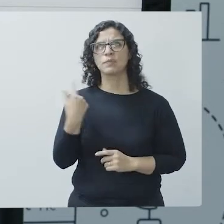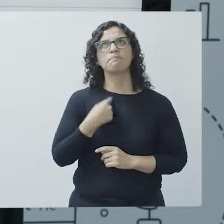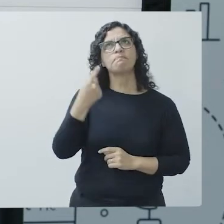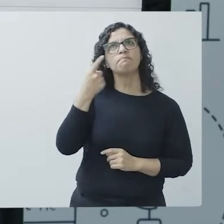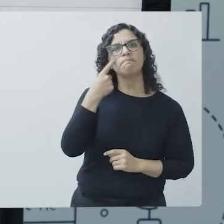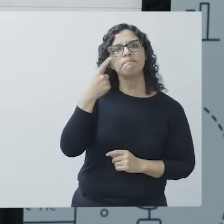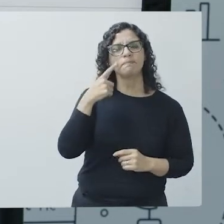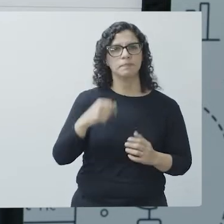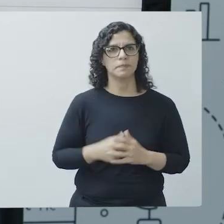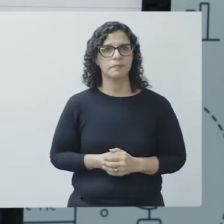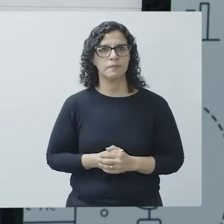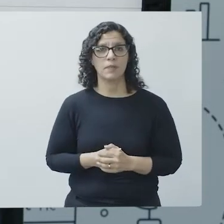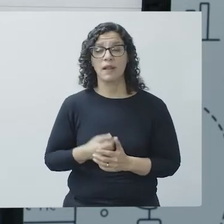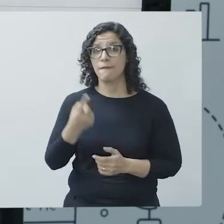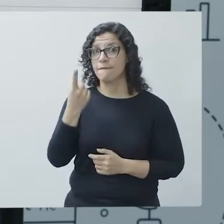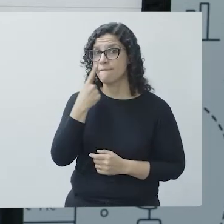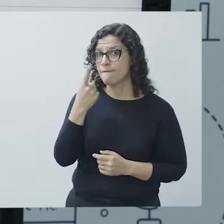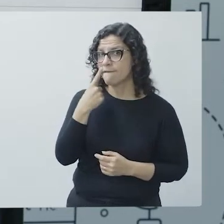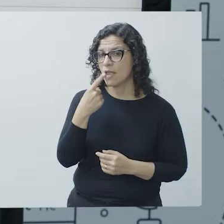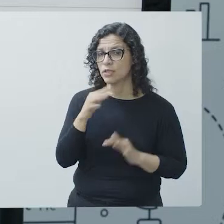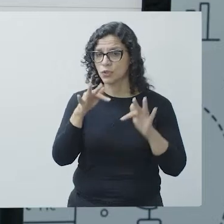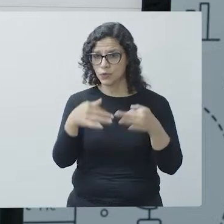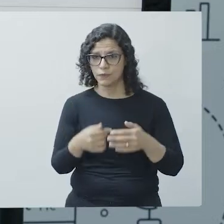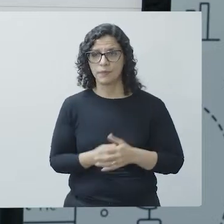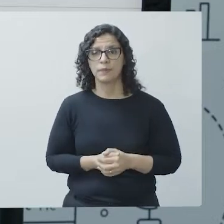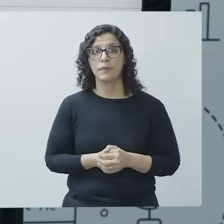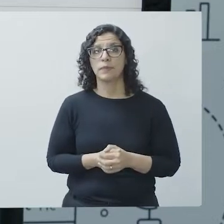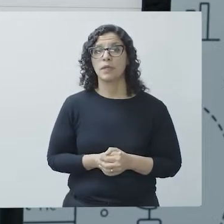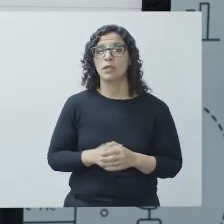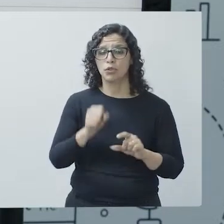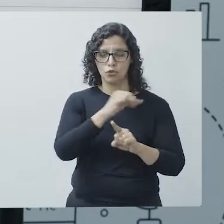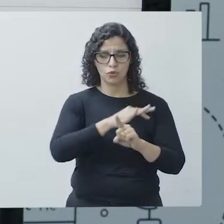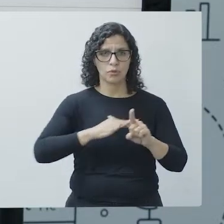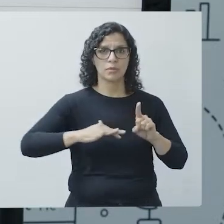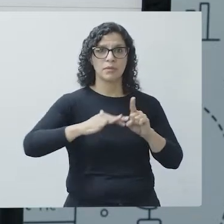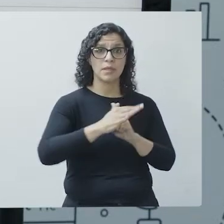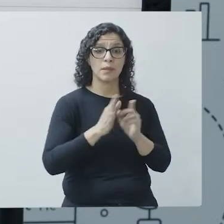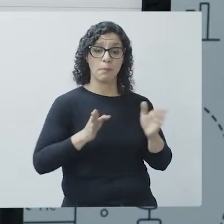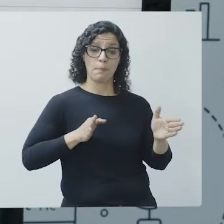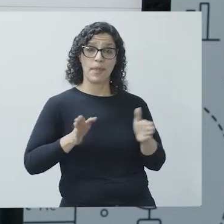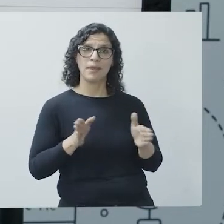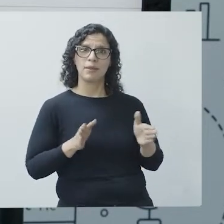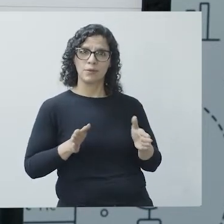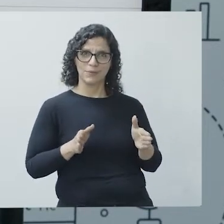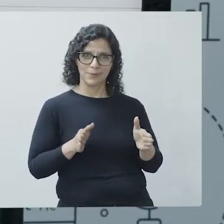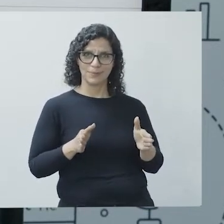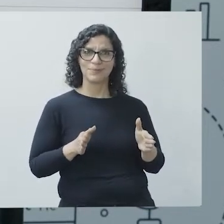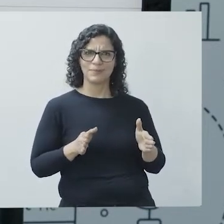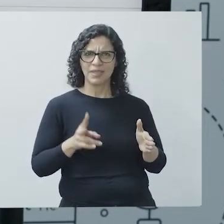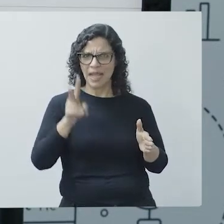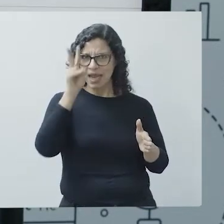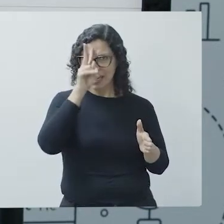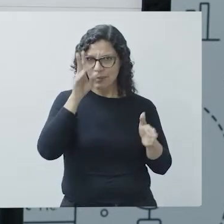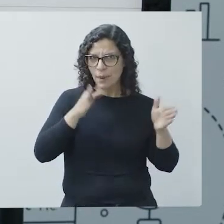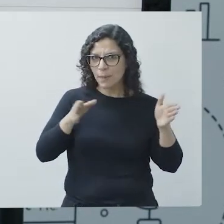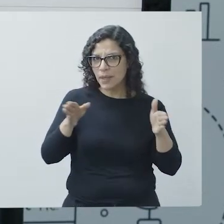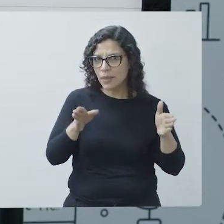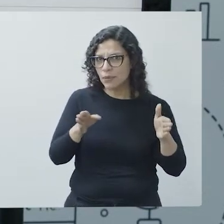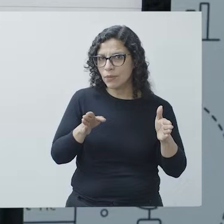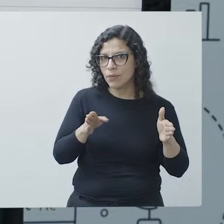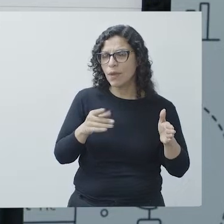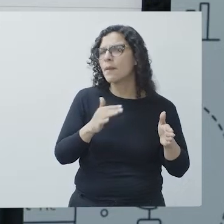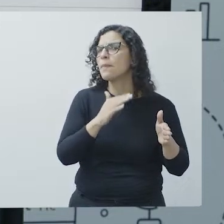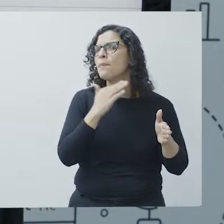pensar. Olha só esse finalzinho. Sociedade da época. Estão lembrados? Quando